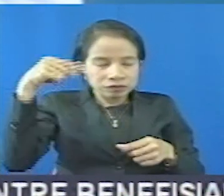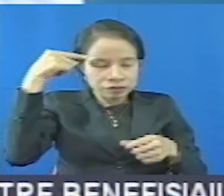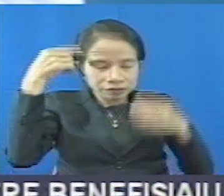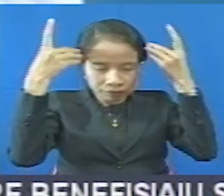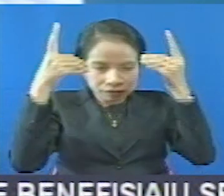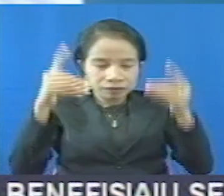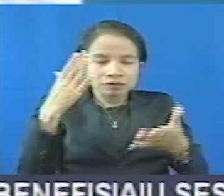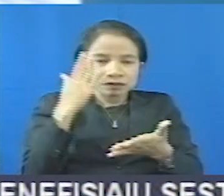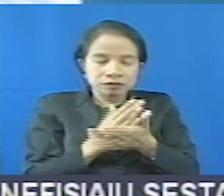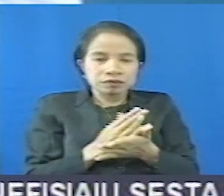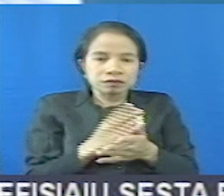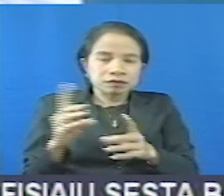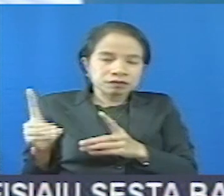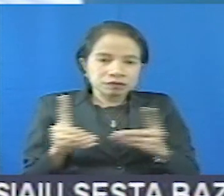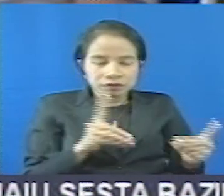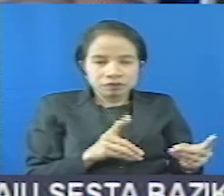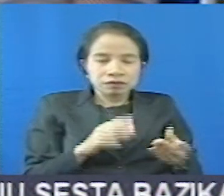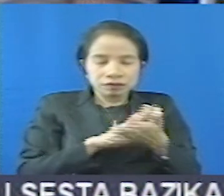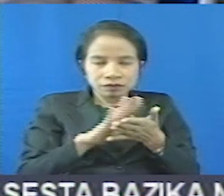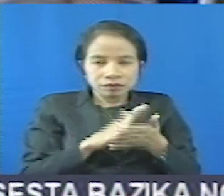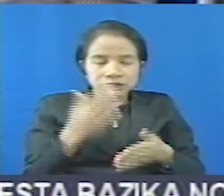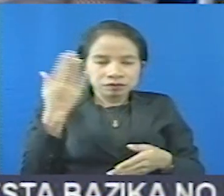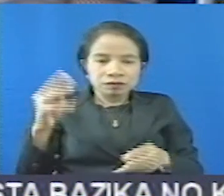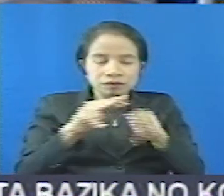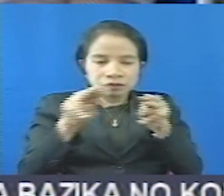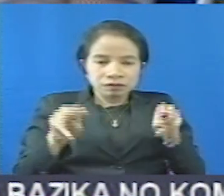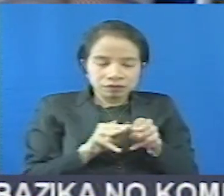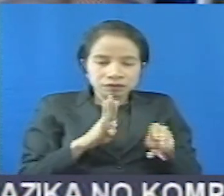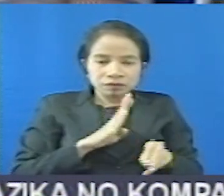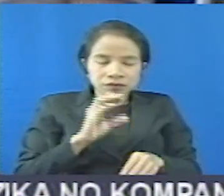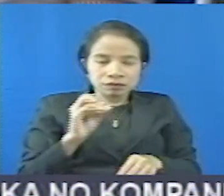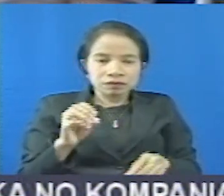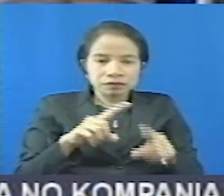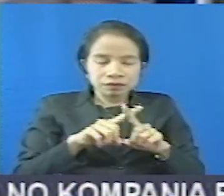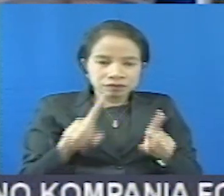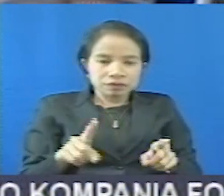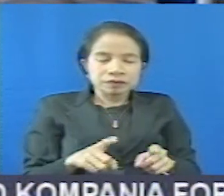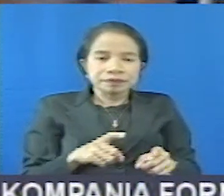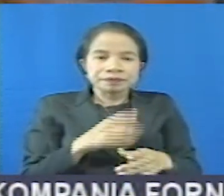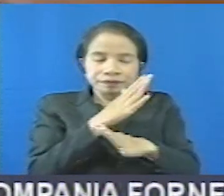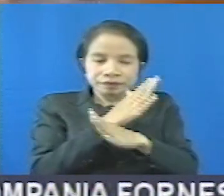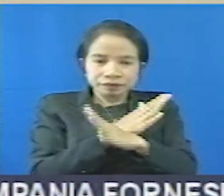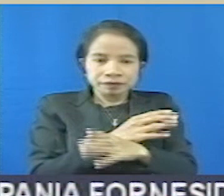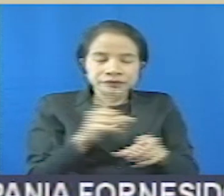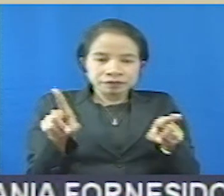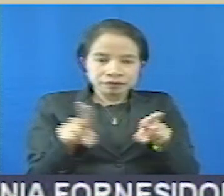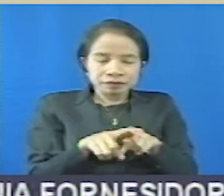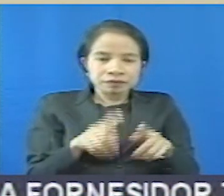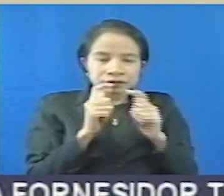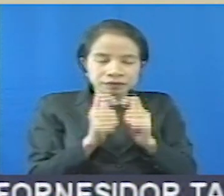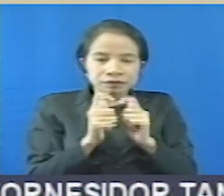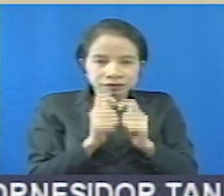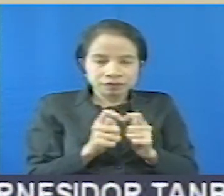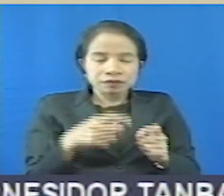decide hakoto na implementação cerca sanitária e município Bobonaru, mas bem medida de prevenção hanesan teste